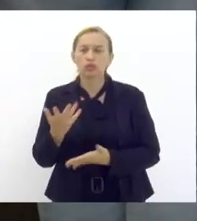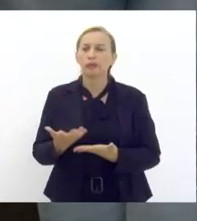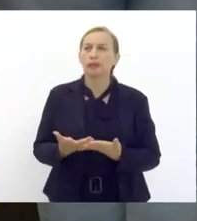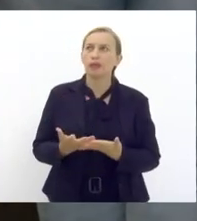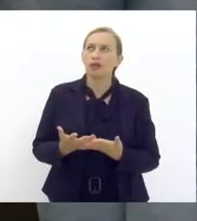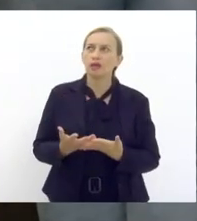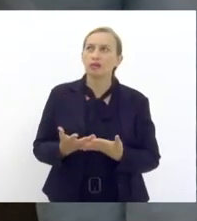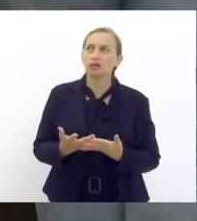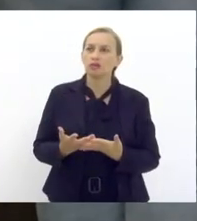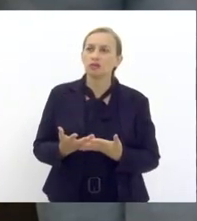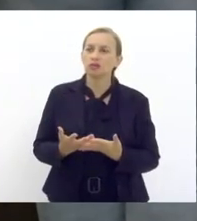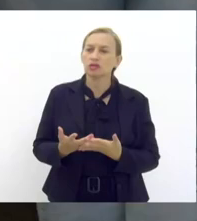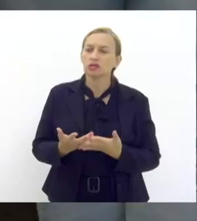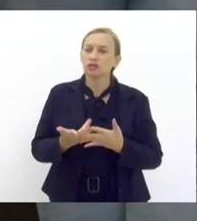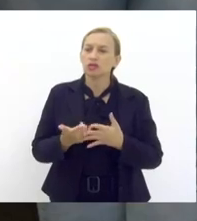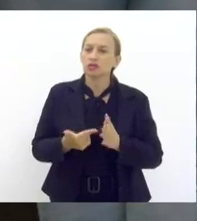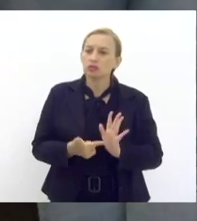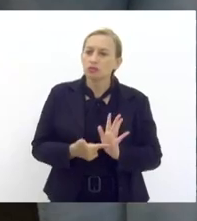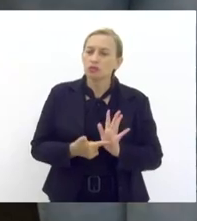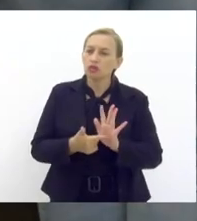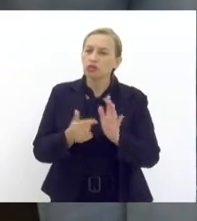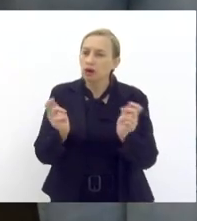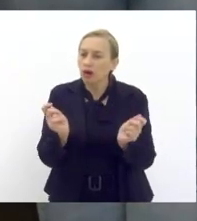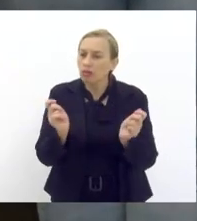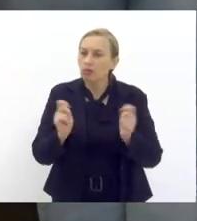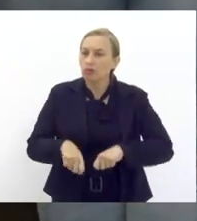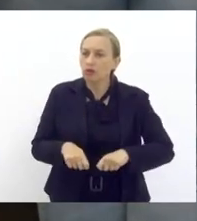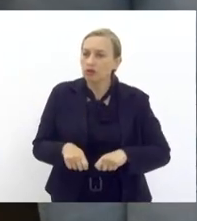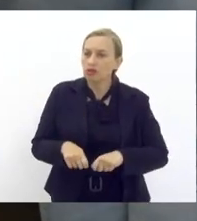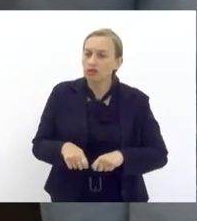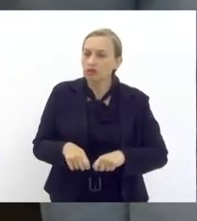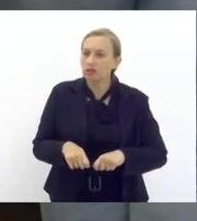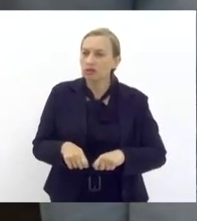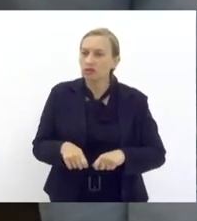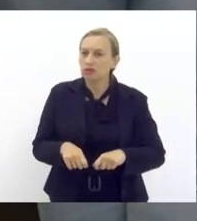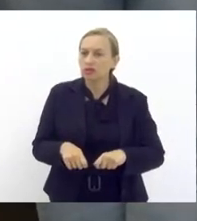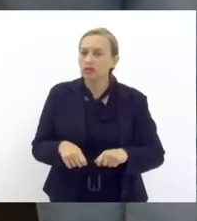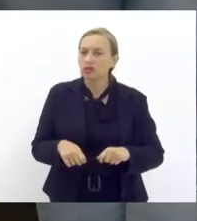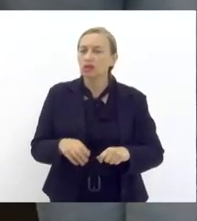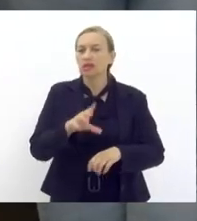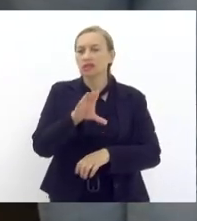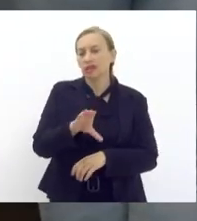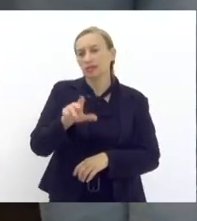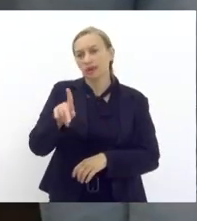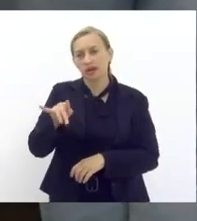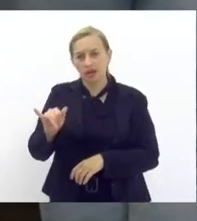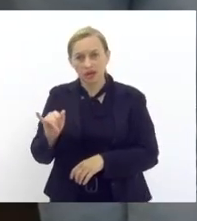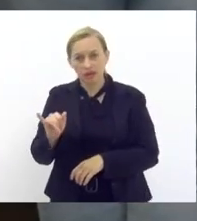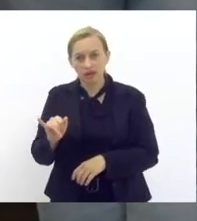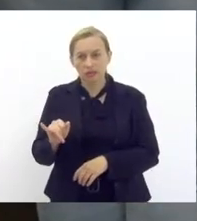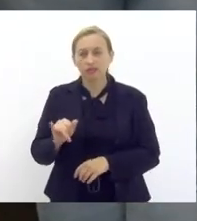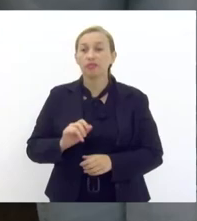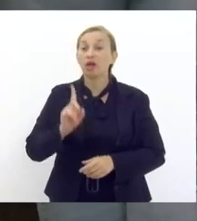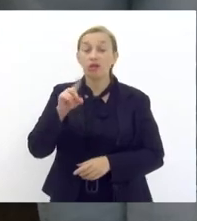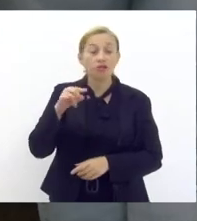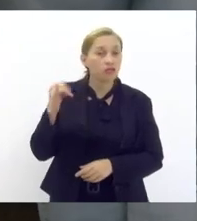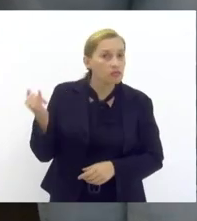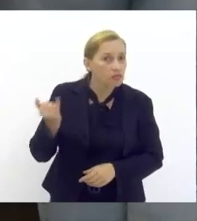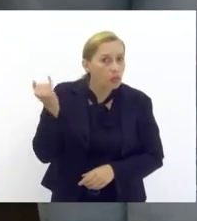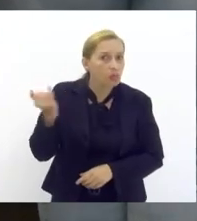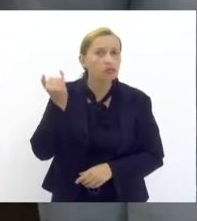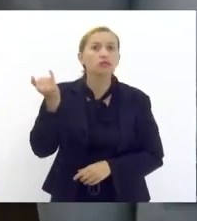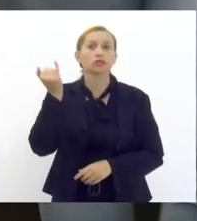tentativa de inviabilizar a possibilidade da realização dessa CPI. Essa CPI foi muito